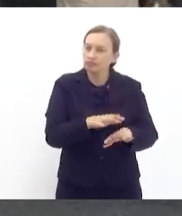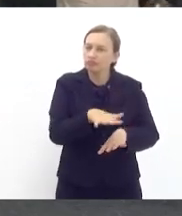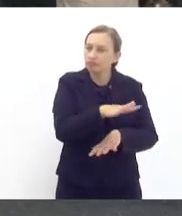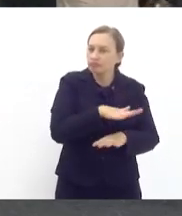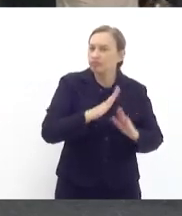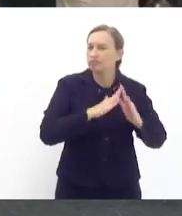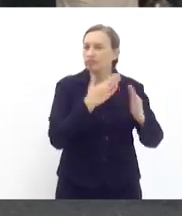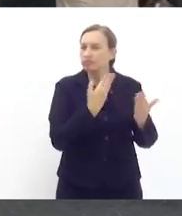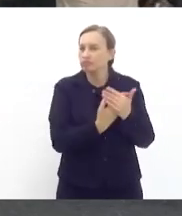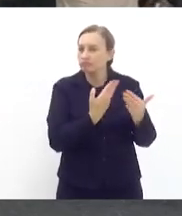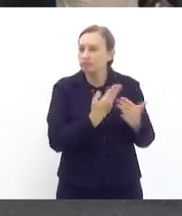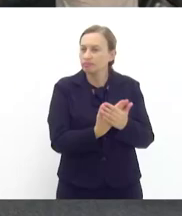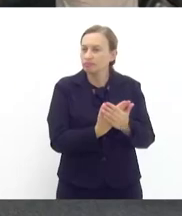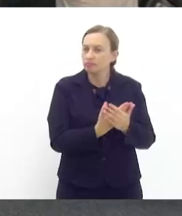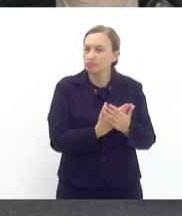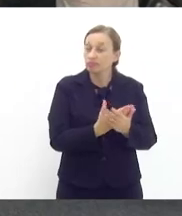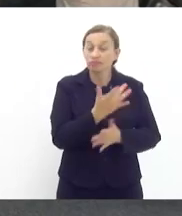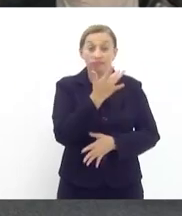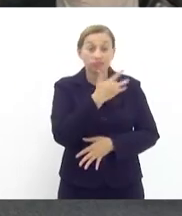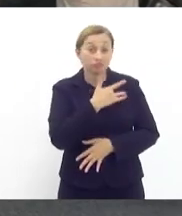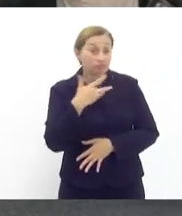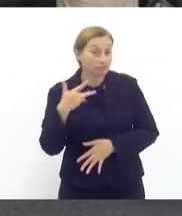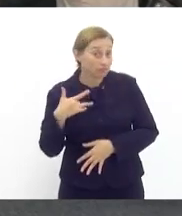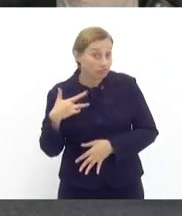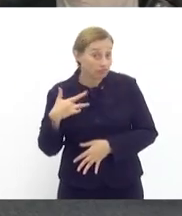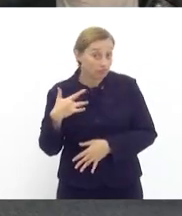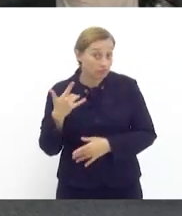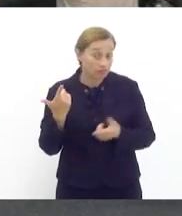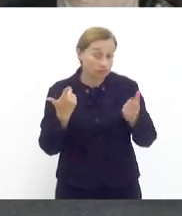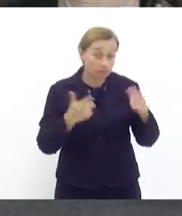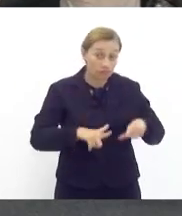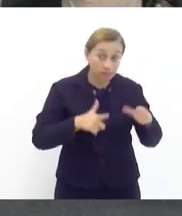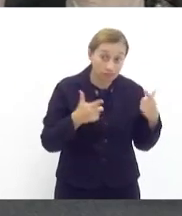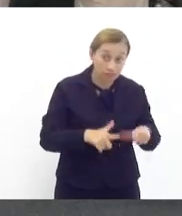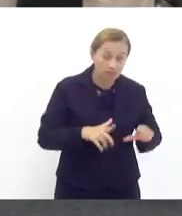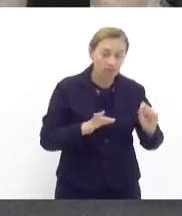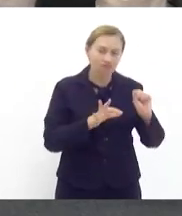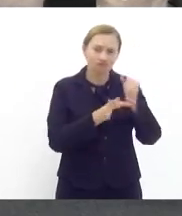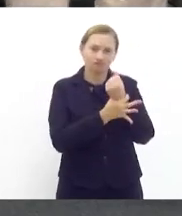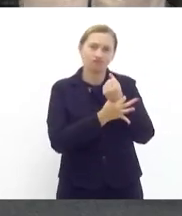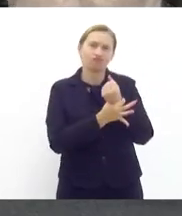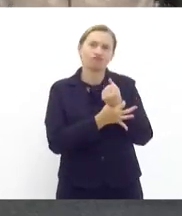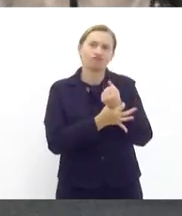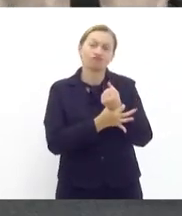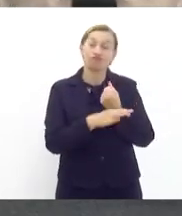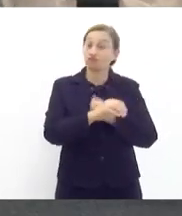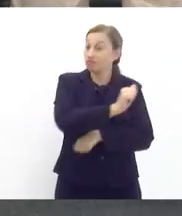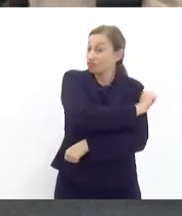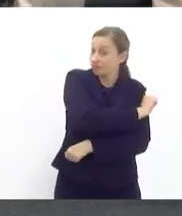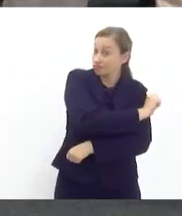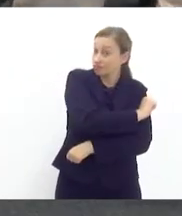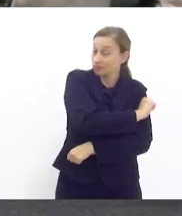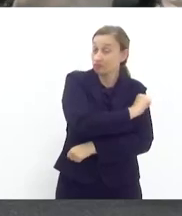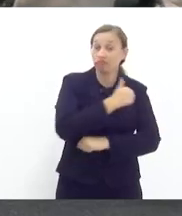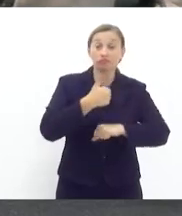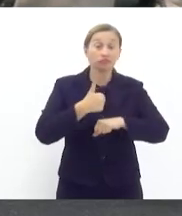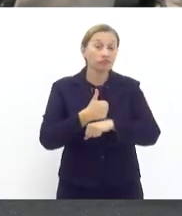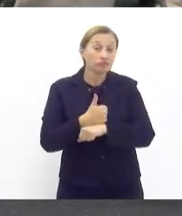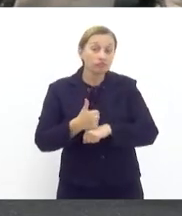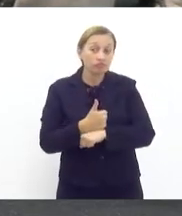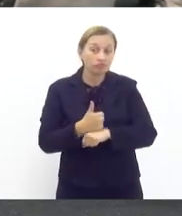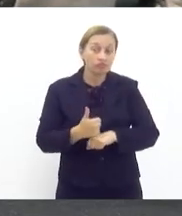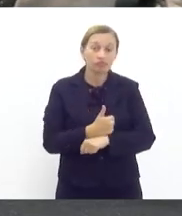escolar seja um ambiente saudável que seja um ambiente seguro para os alunos e para os profissionais